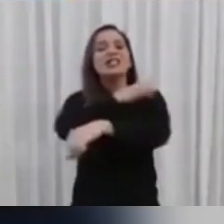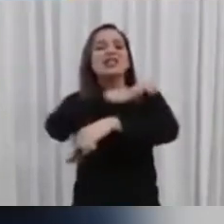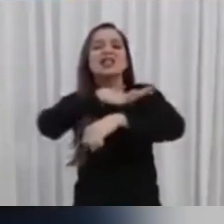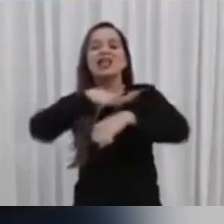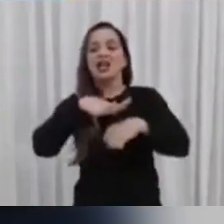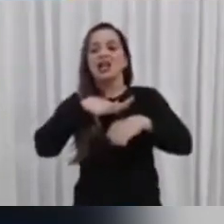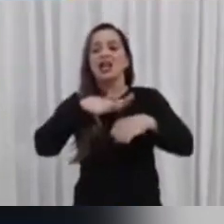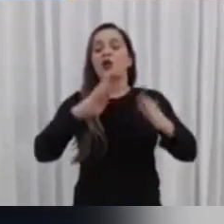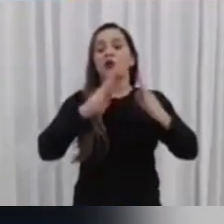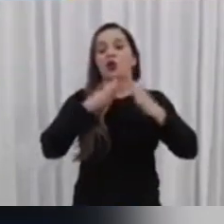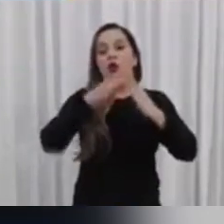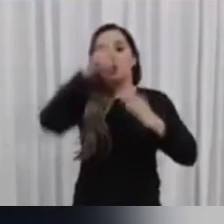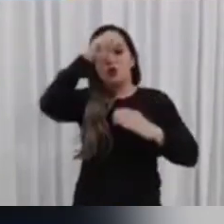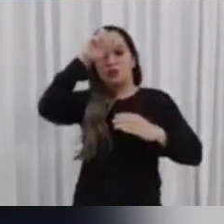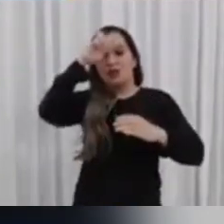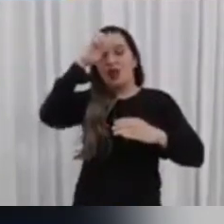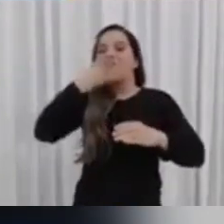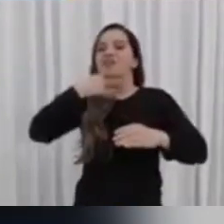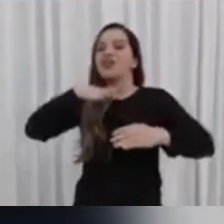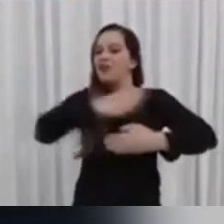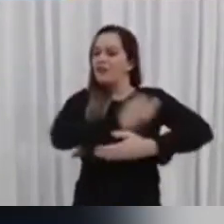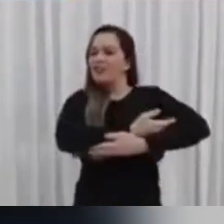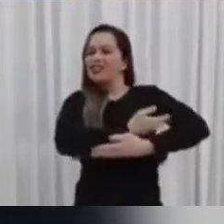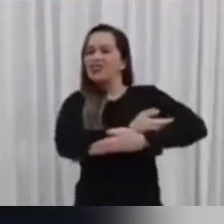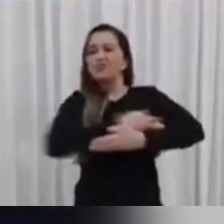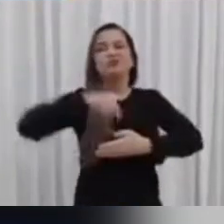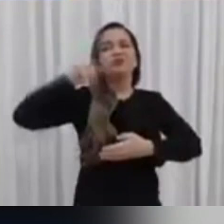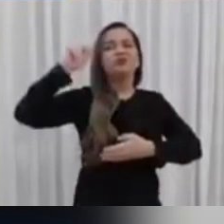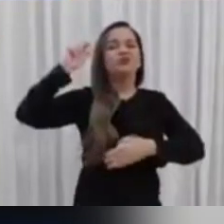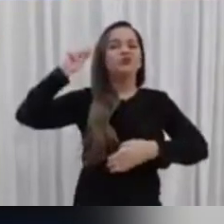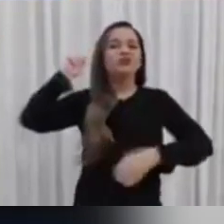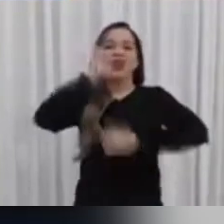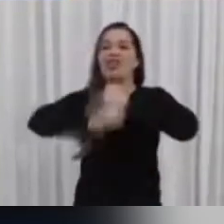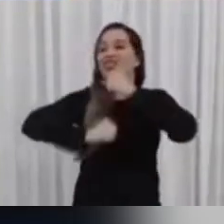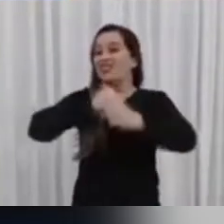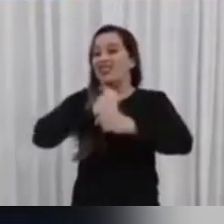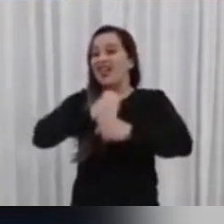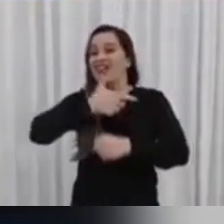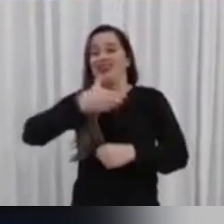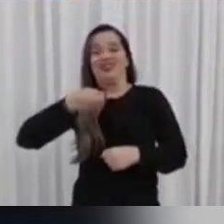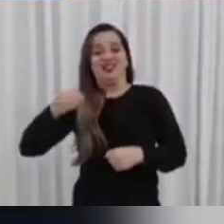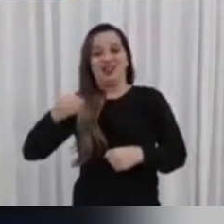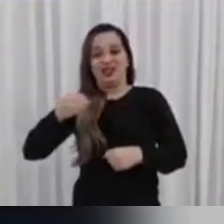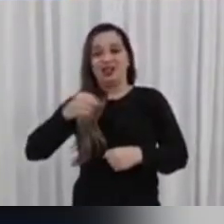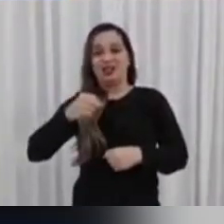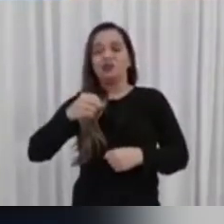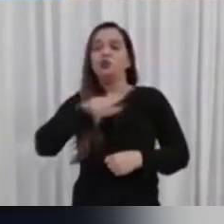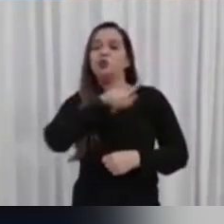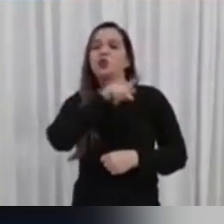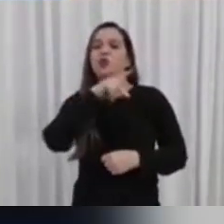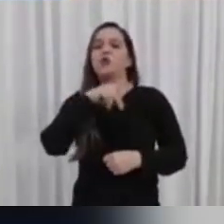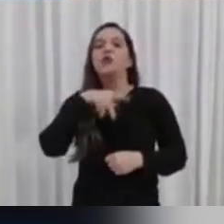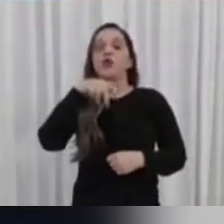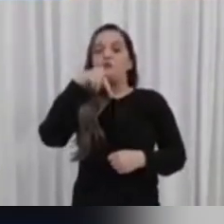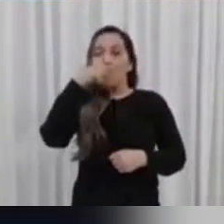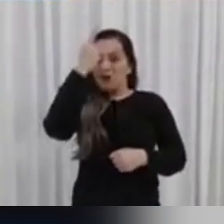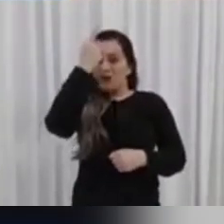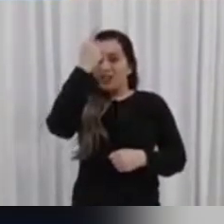hospital materno-infantil, que está há 10 anos aí, e o governador já iniciou a obra aí, graças a